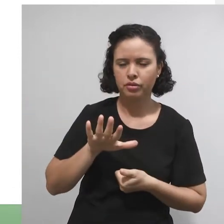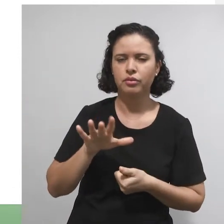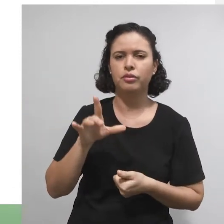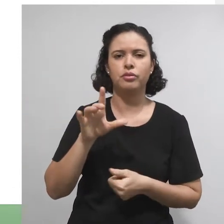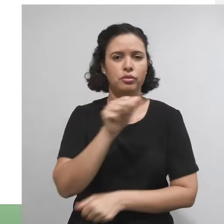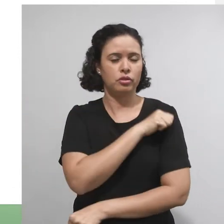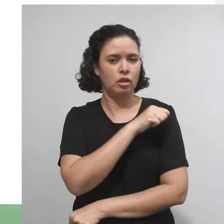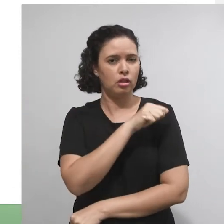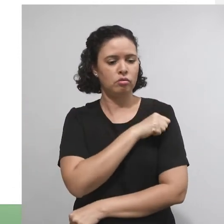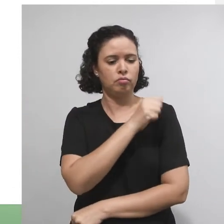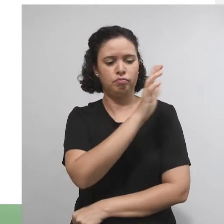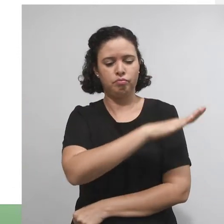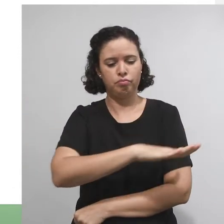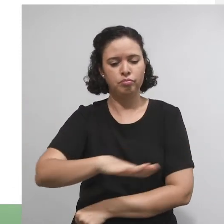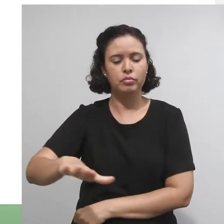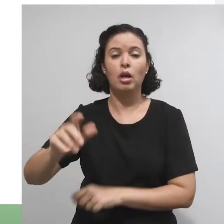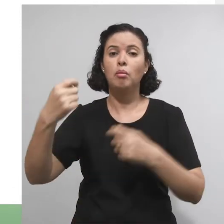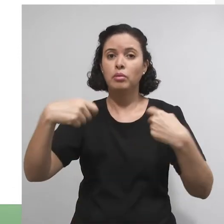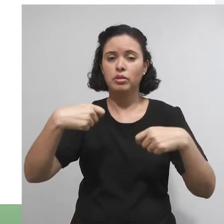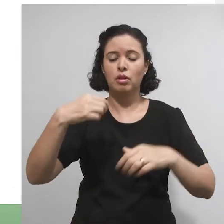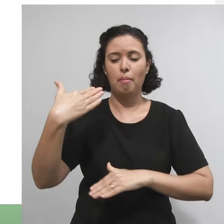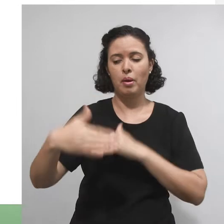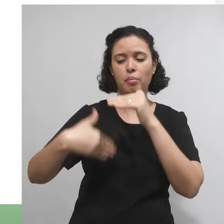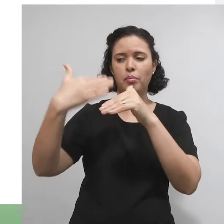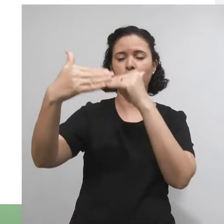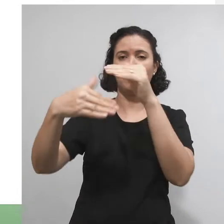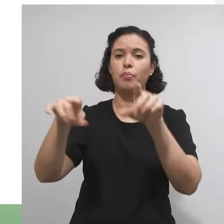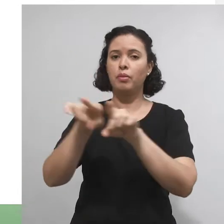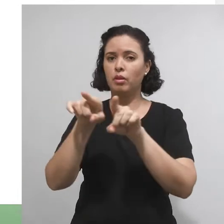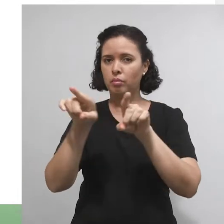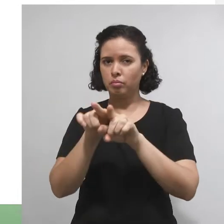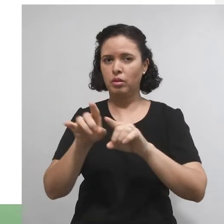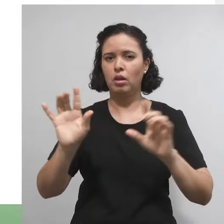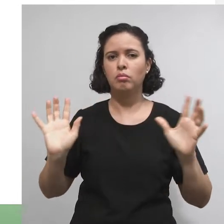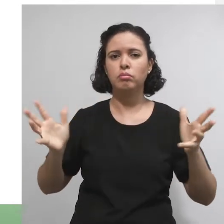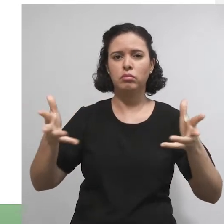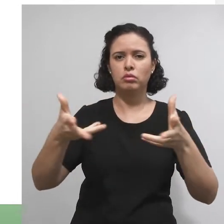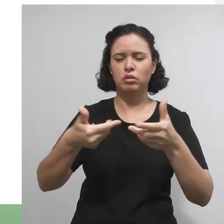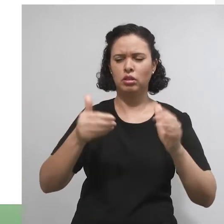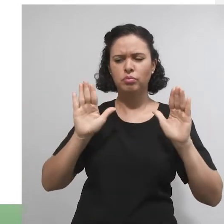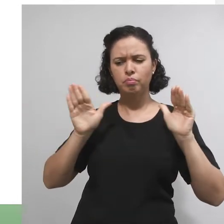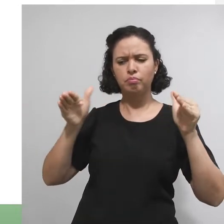que os alunos devem desenvolver, competências específicas,